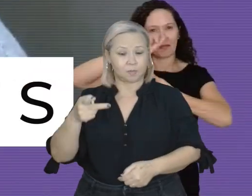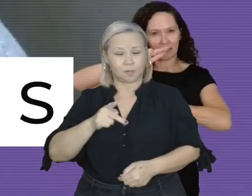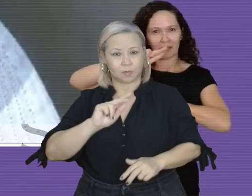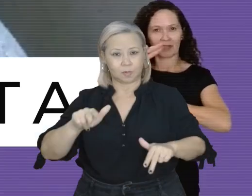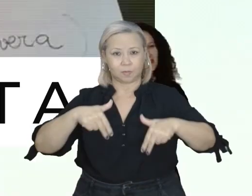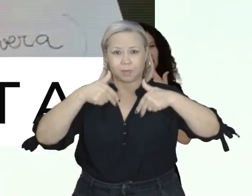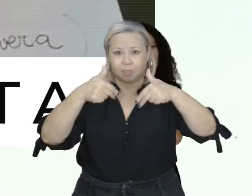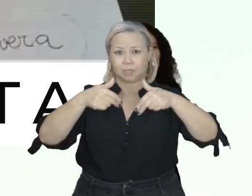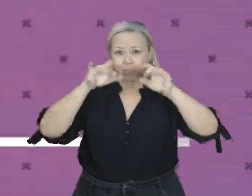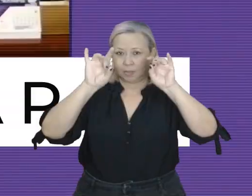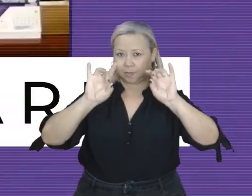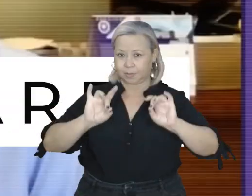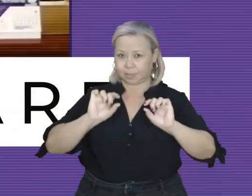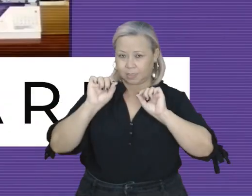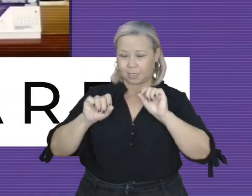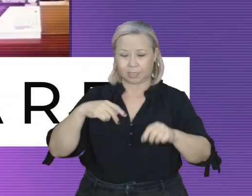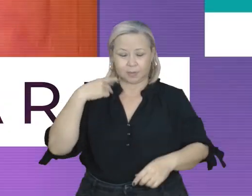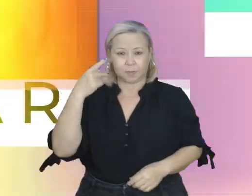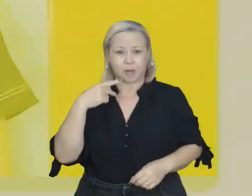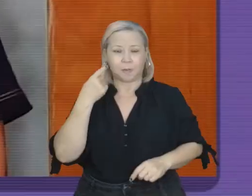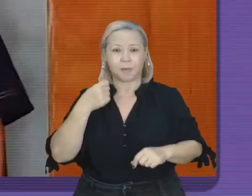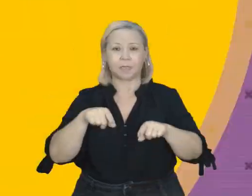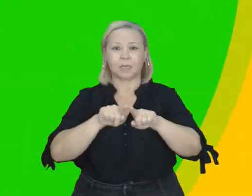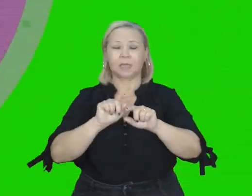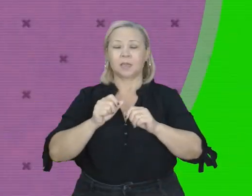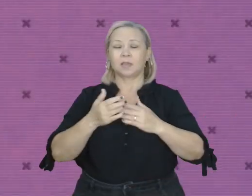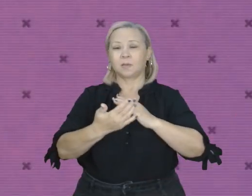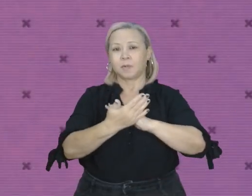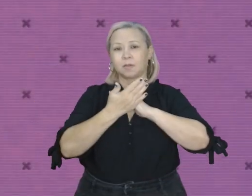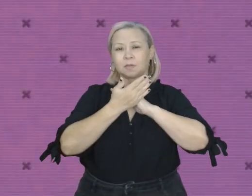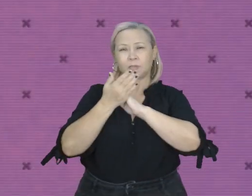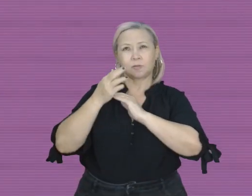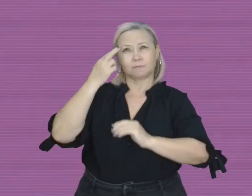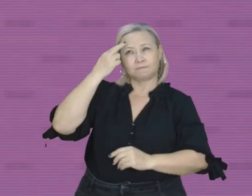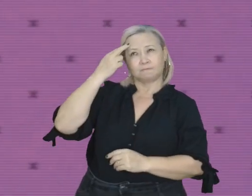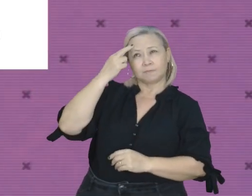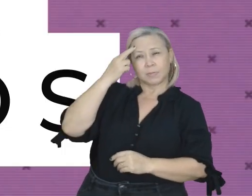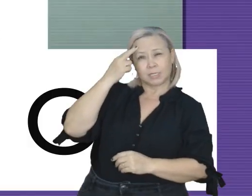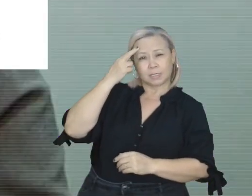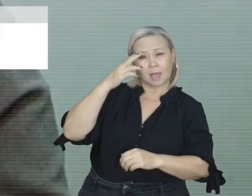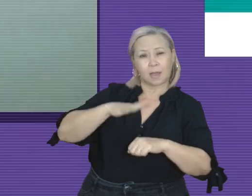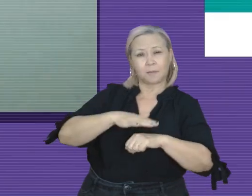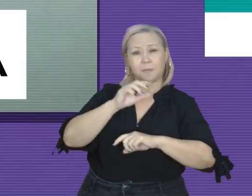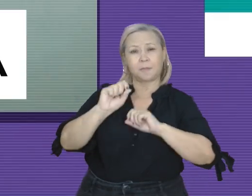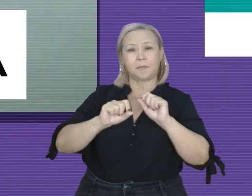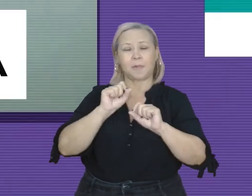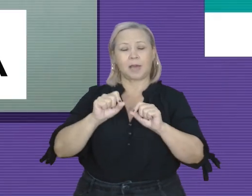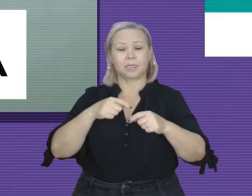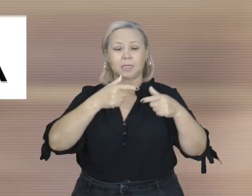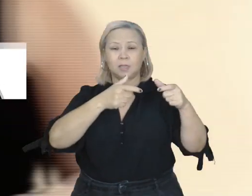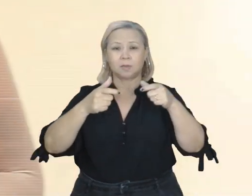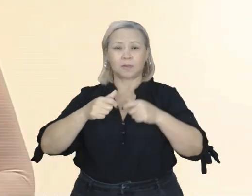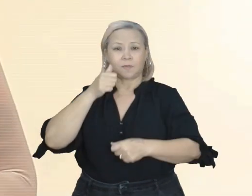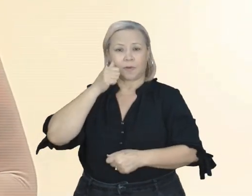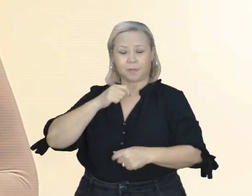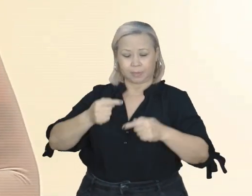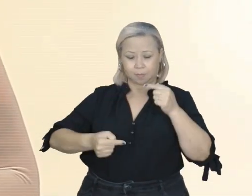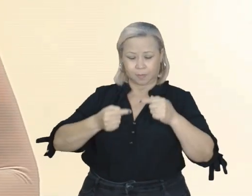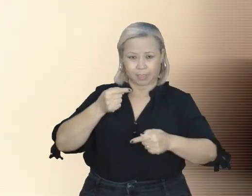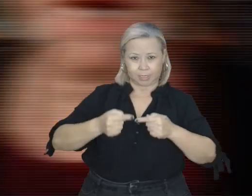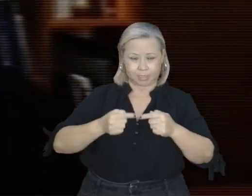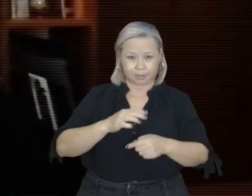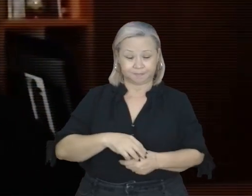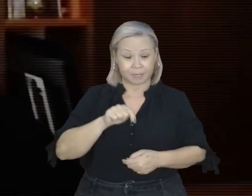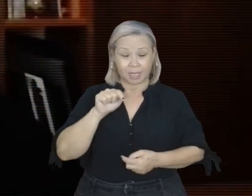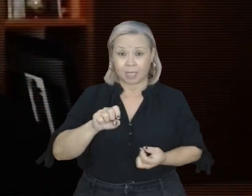militantes, especialistas e parlamentares nos ajudam a pensar cada vez mais os espaços femininos na política. E